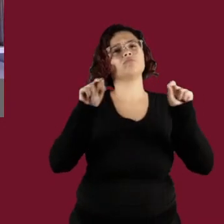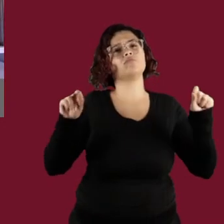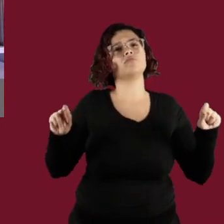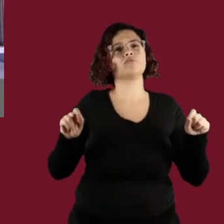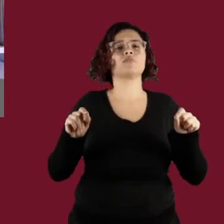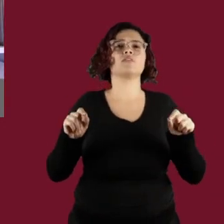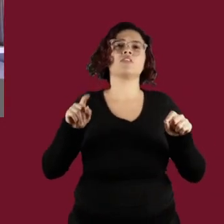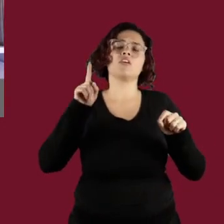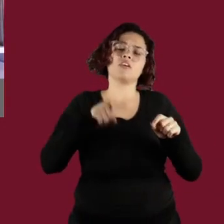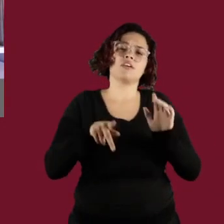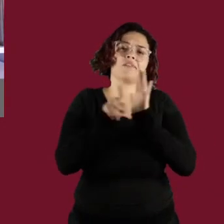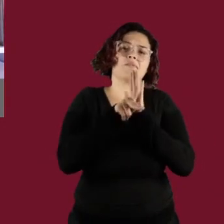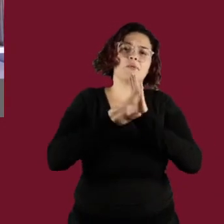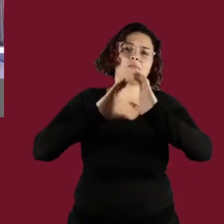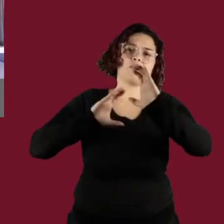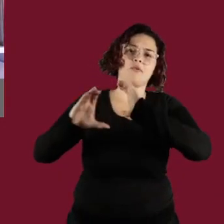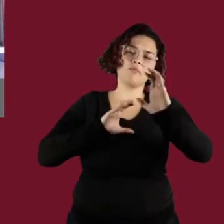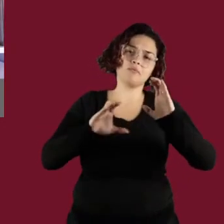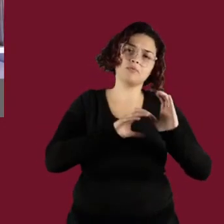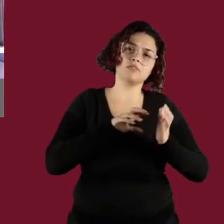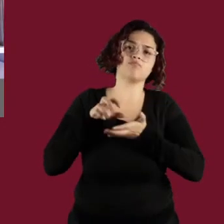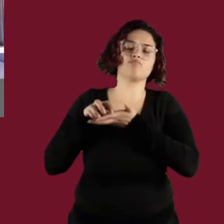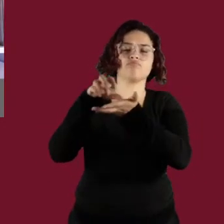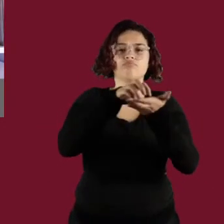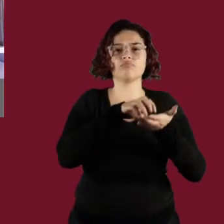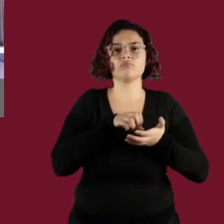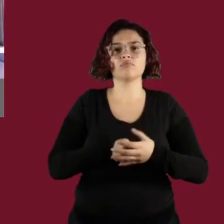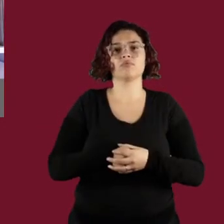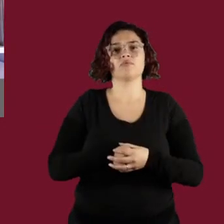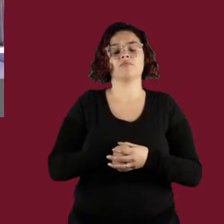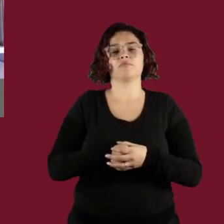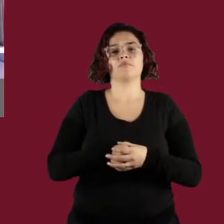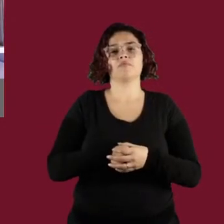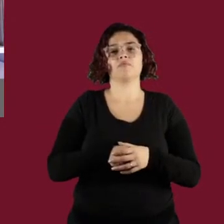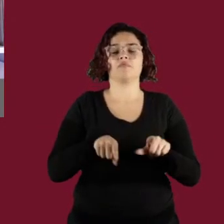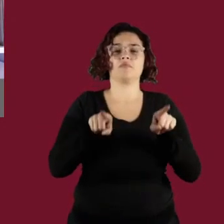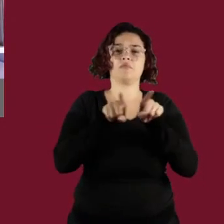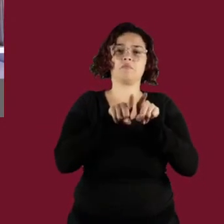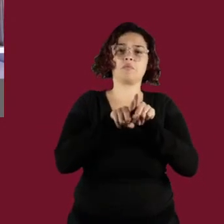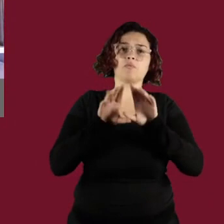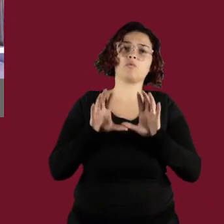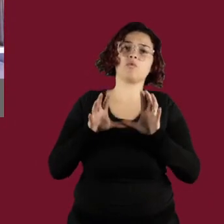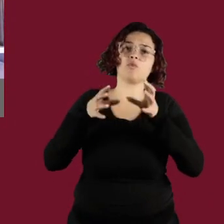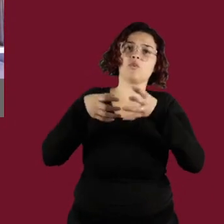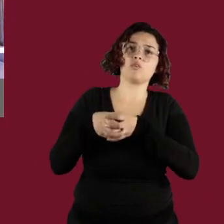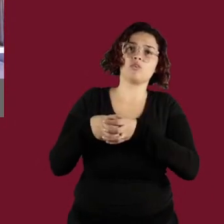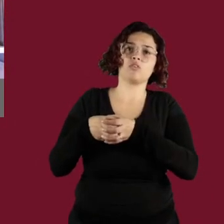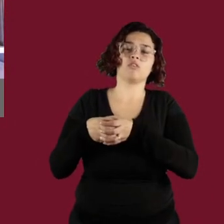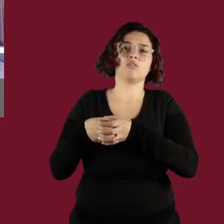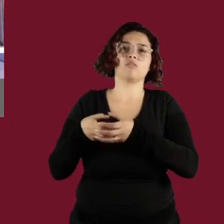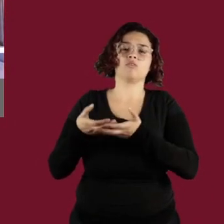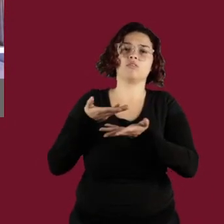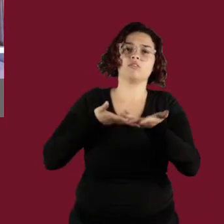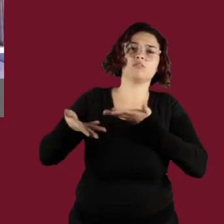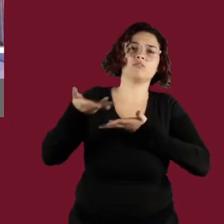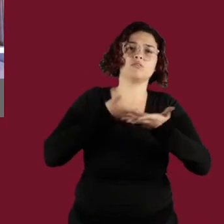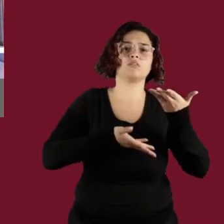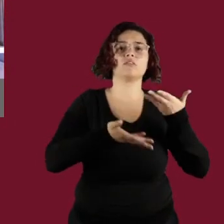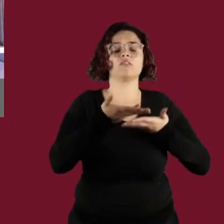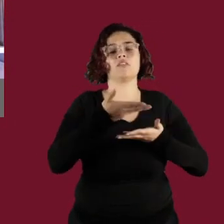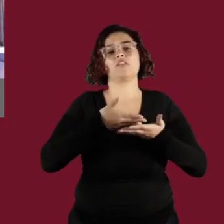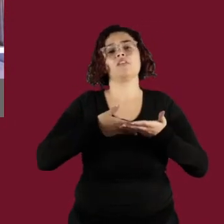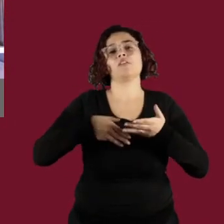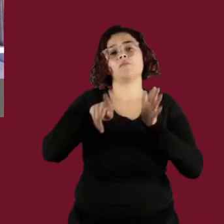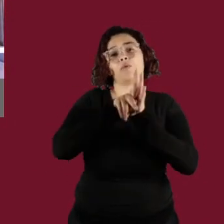de comunicação, estamos a falar de órgãos de âmbito nacional, de âmbito